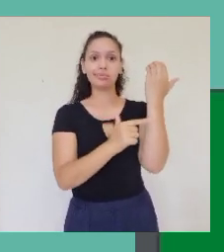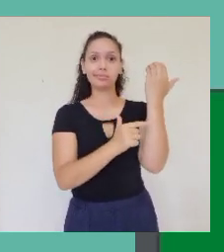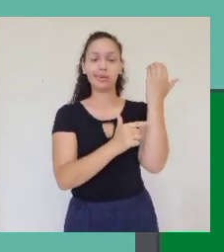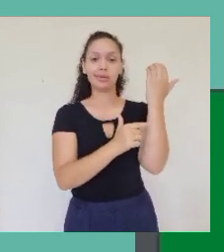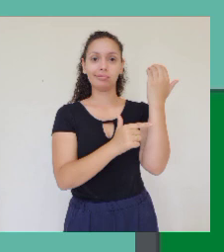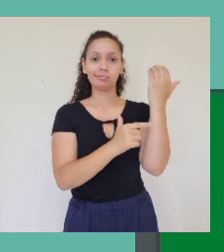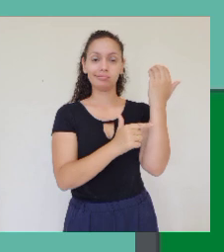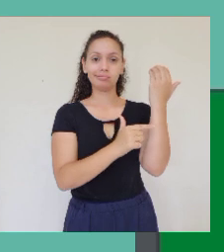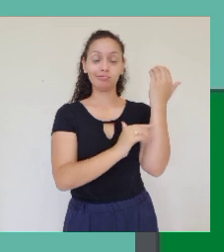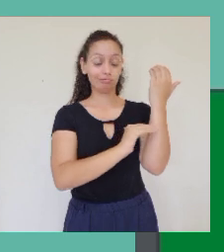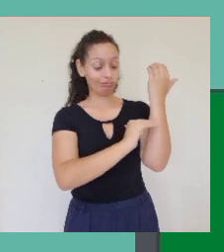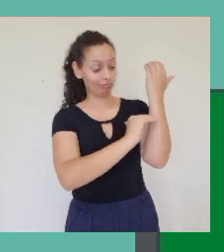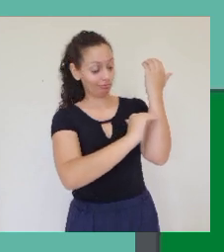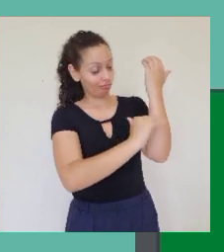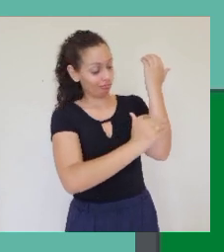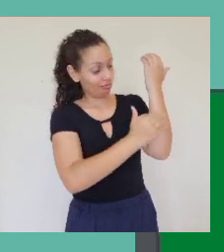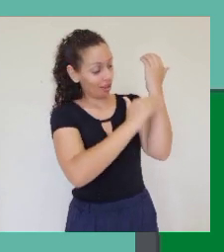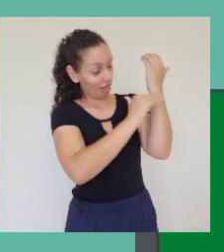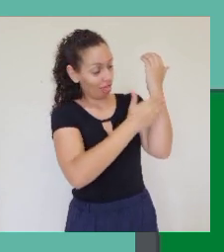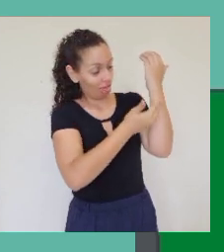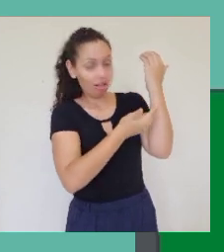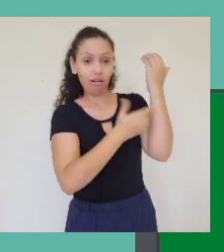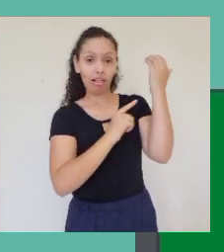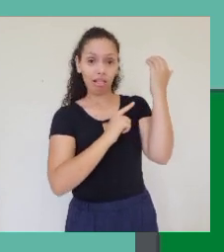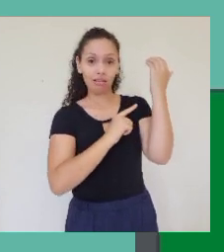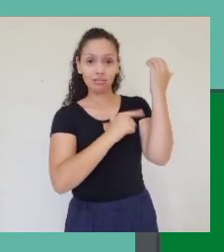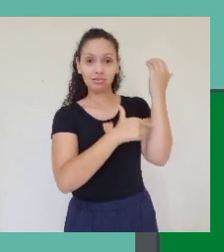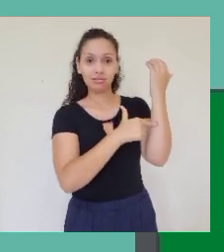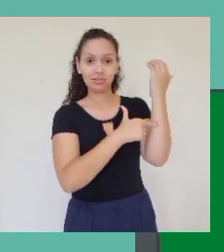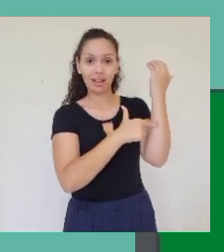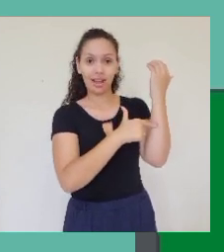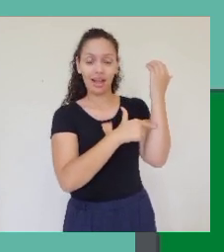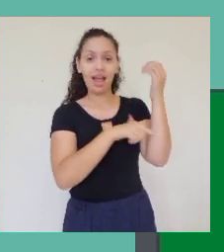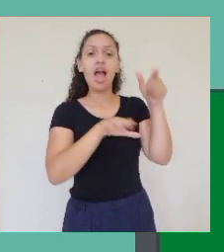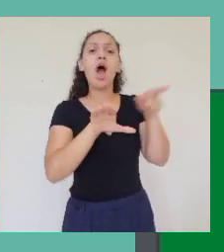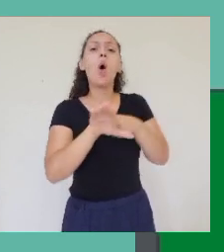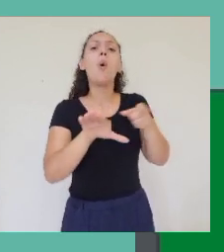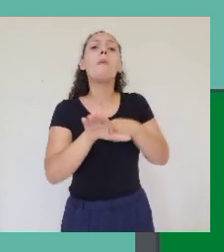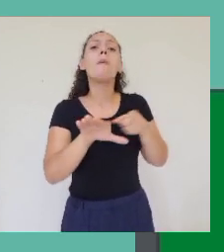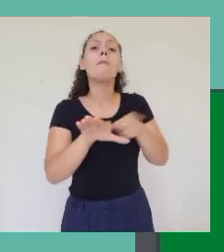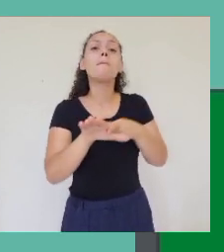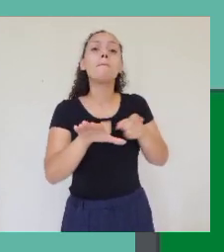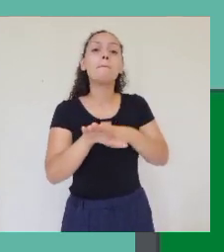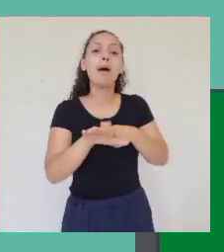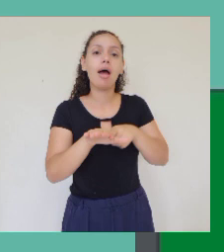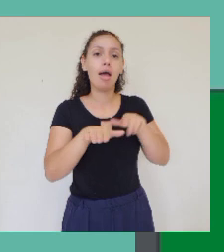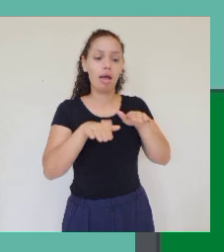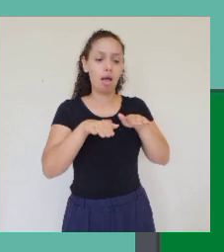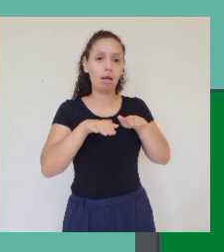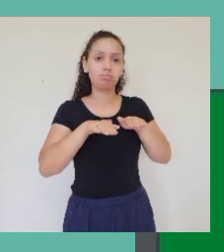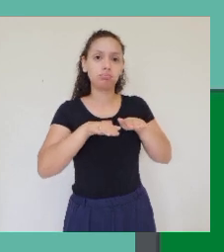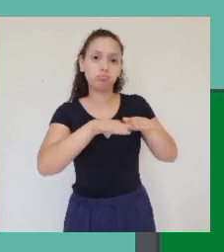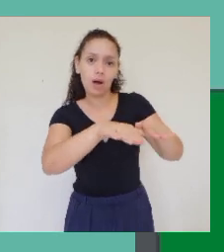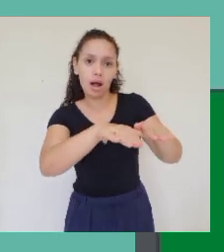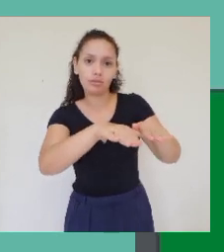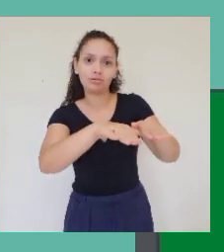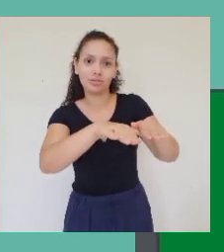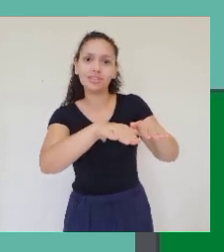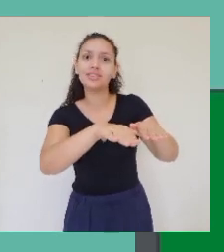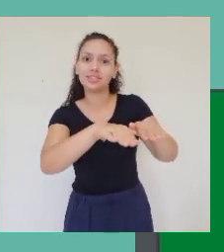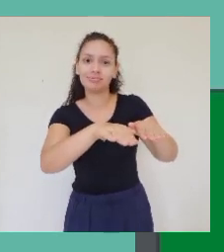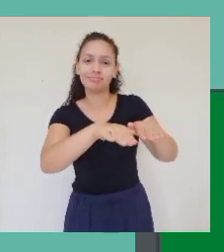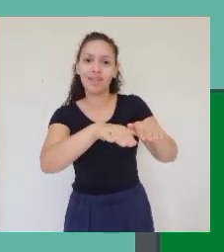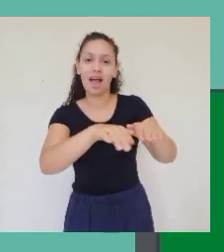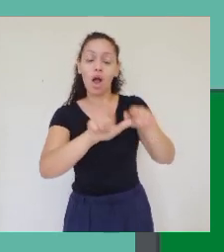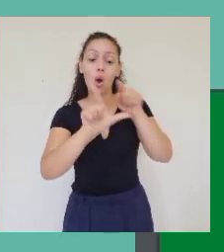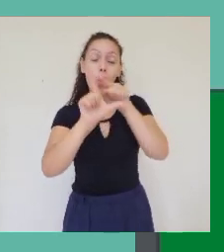aumentar a curvatura torácica, tá? Você vê que os pés deles está muito à frente, ele não tem um ângulo aqui